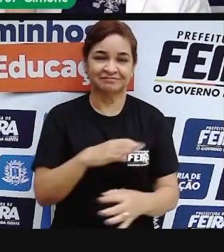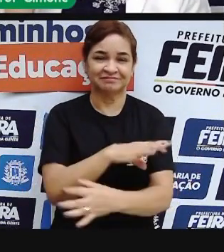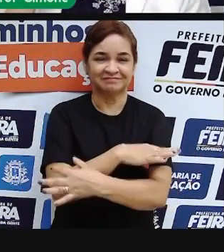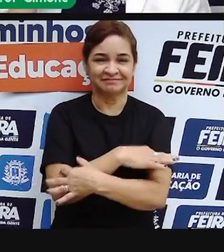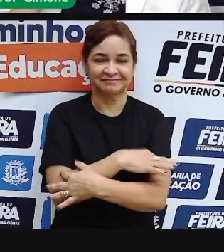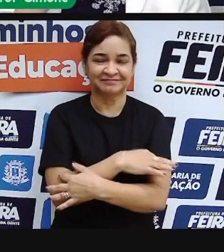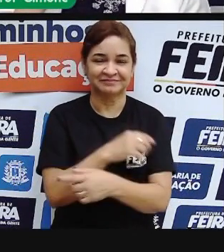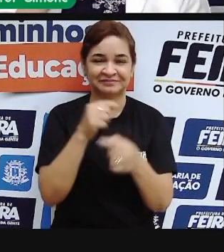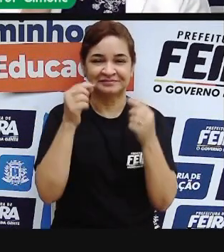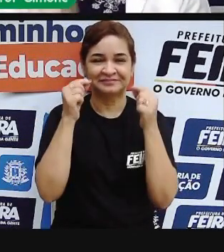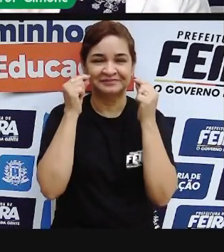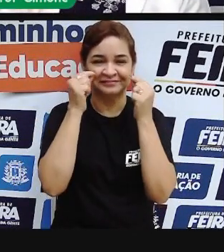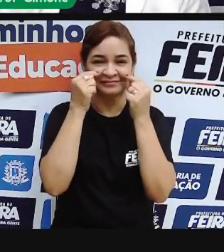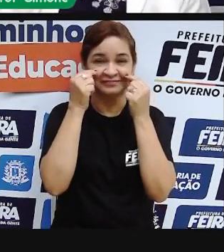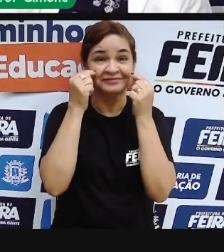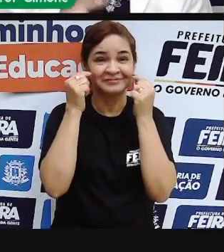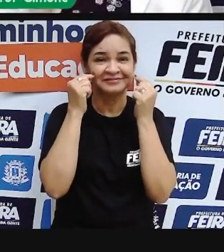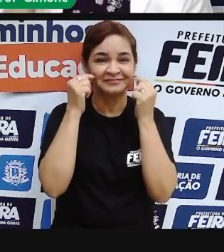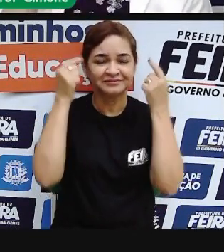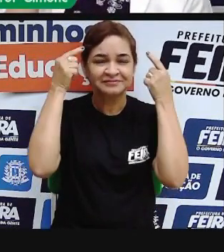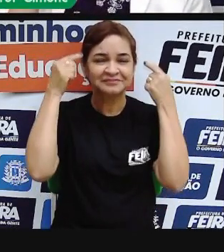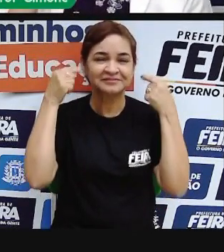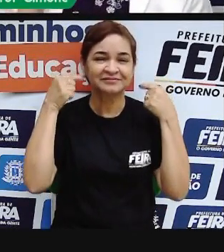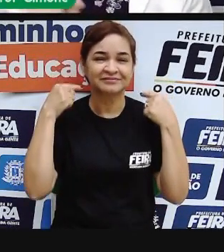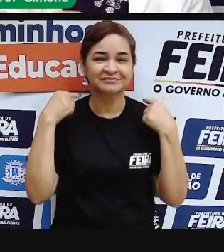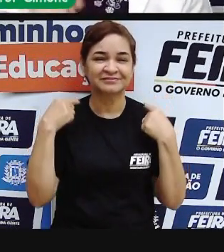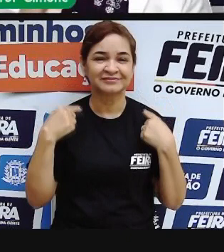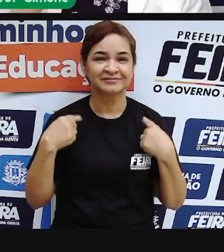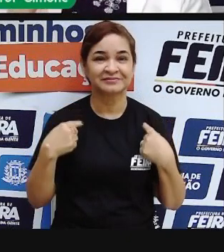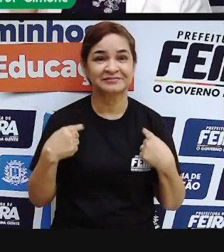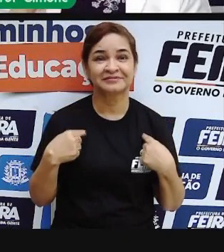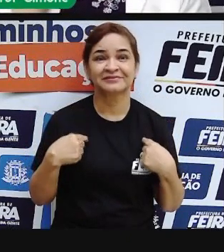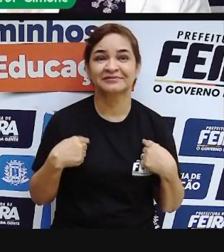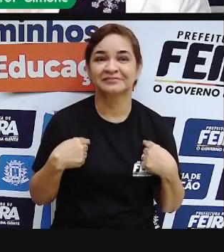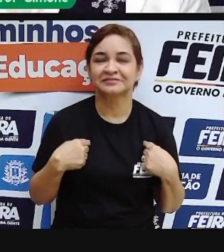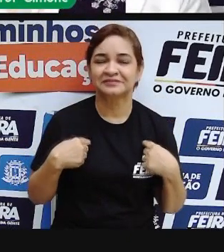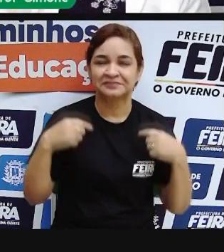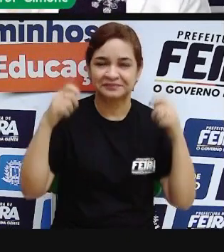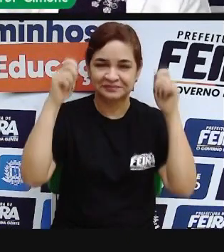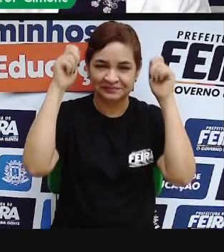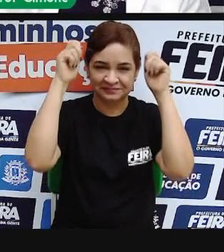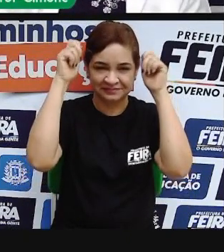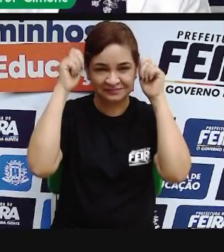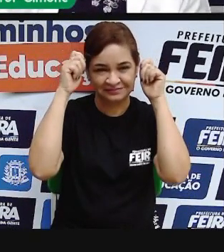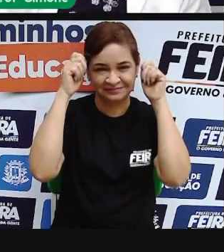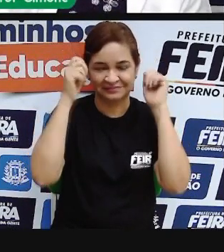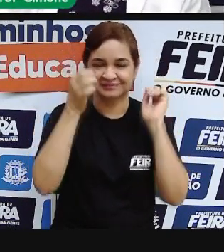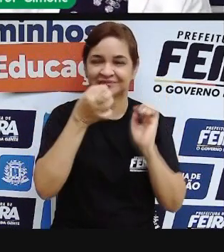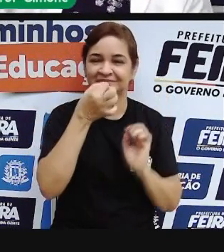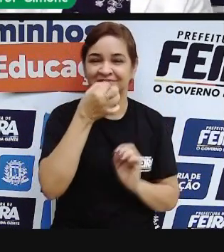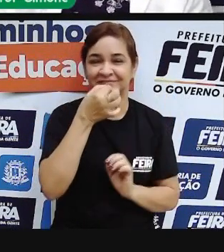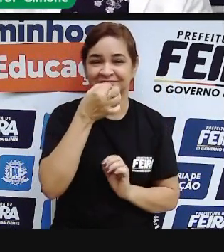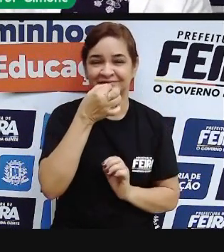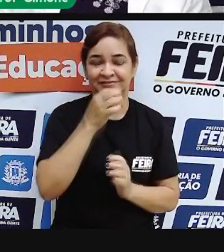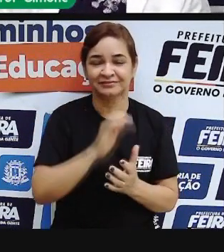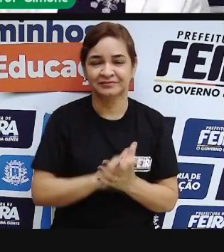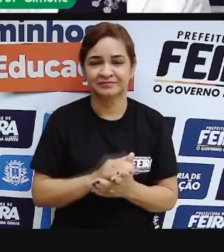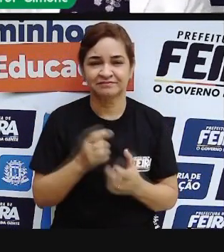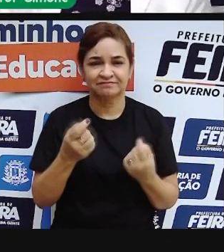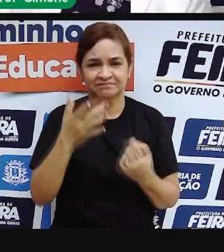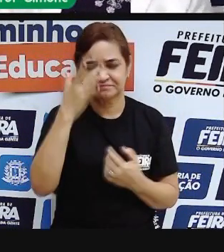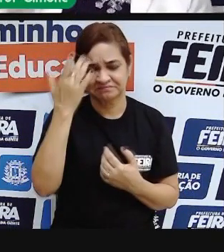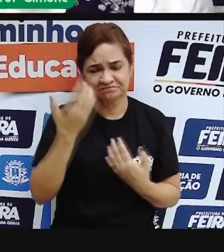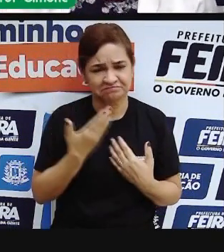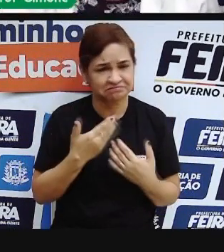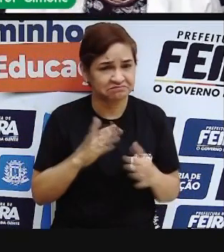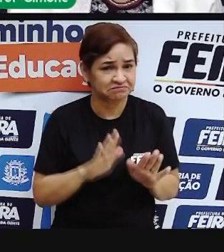que pinta as bochechinhas, né? Com aquelas bolinhas, faz o dentinho, né? Hoje algumas pessoas não comemoram